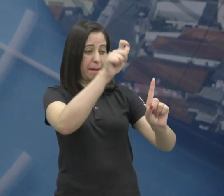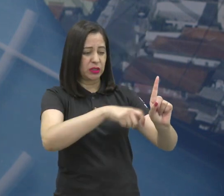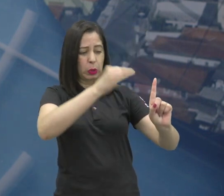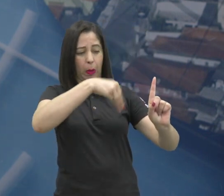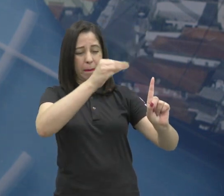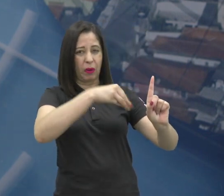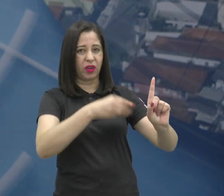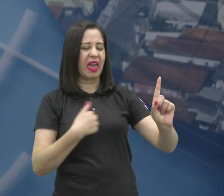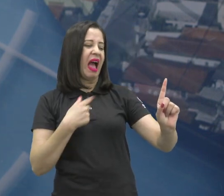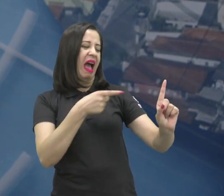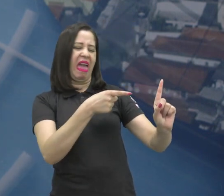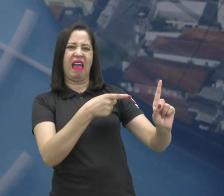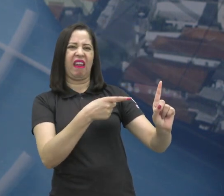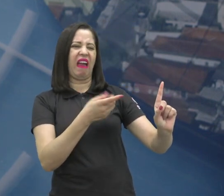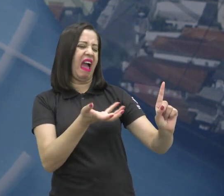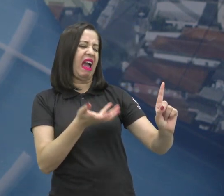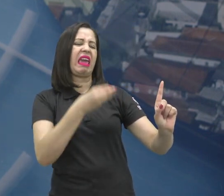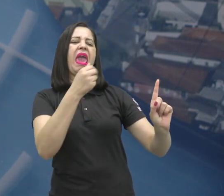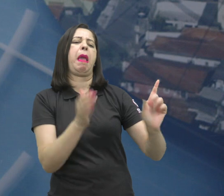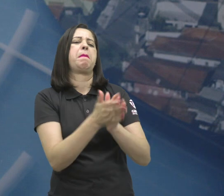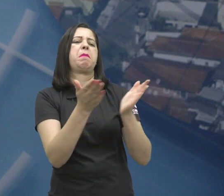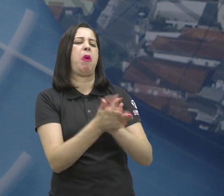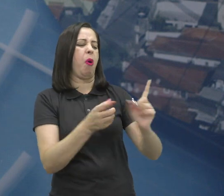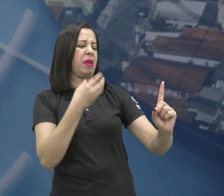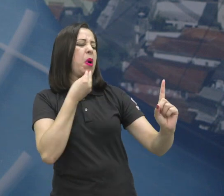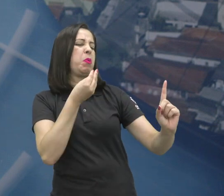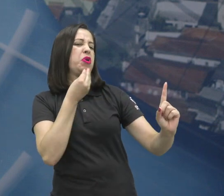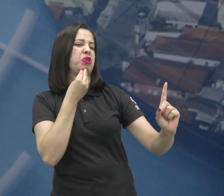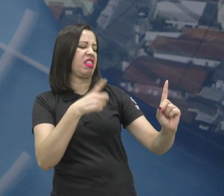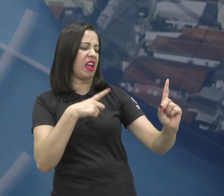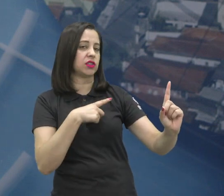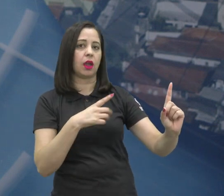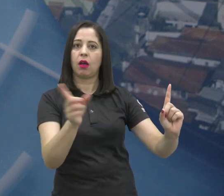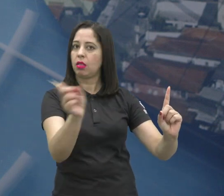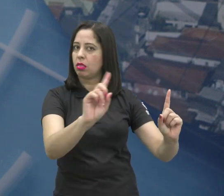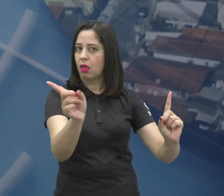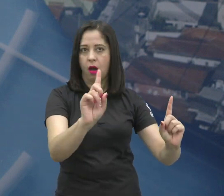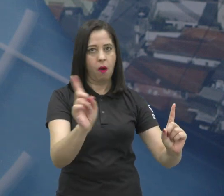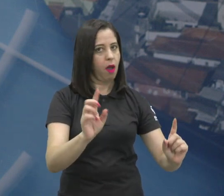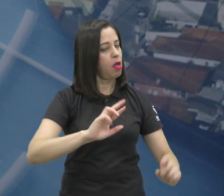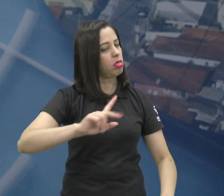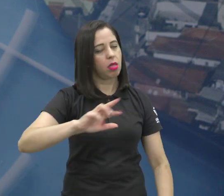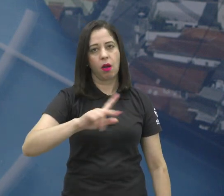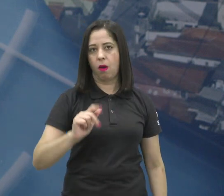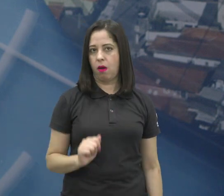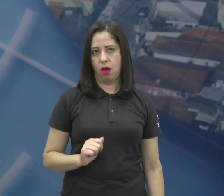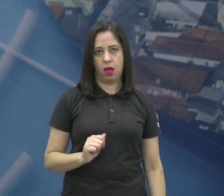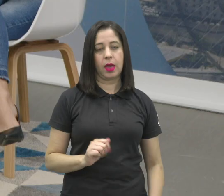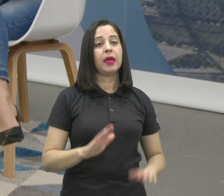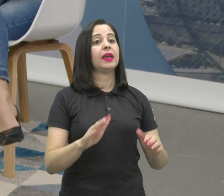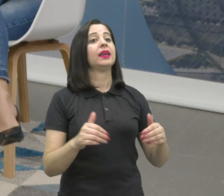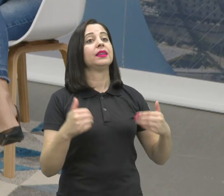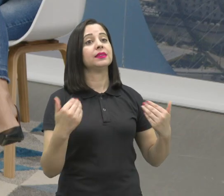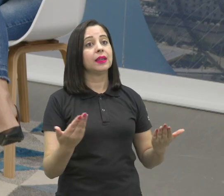né? A pessoa está ali porque ela quer, porque oportunidade tem. Não é bem assim na prática, né? Então, o que você